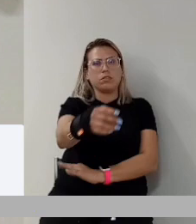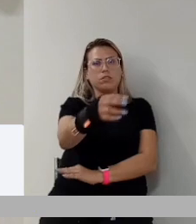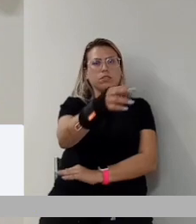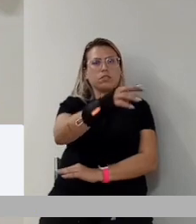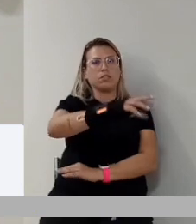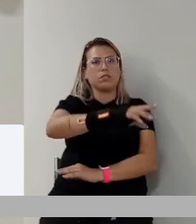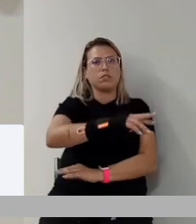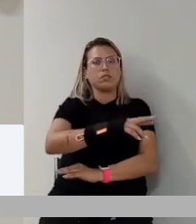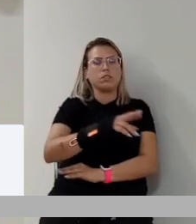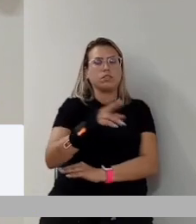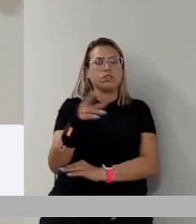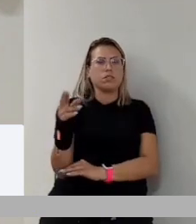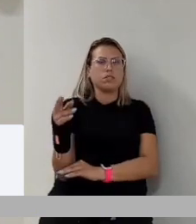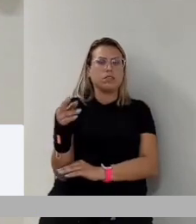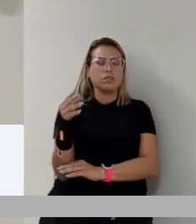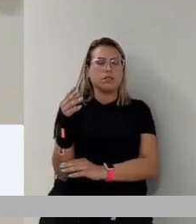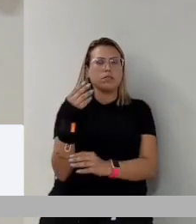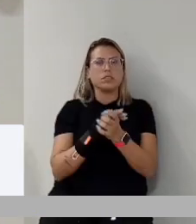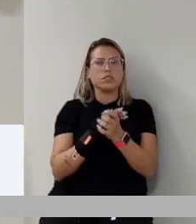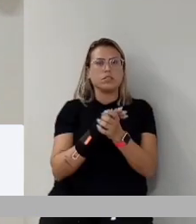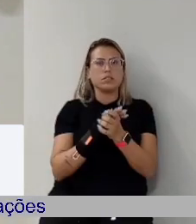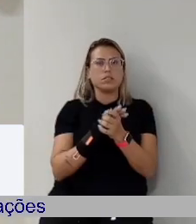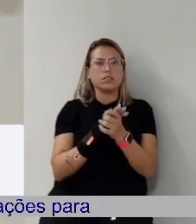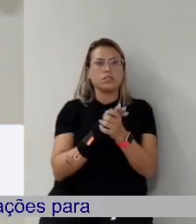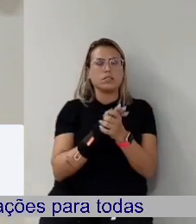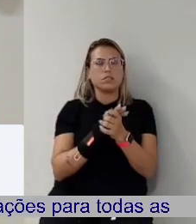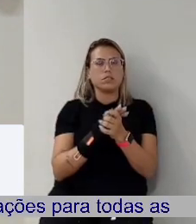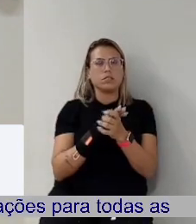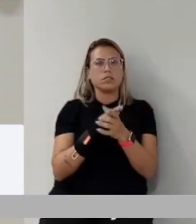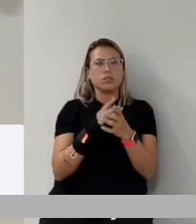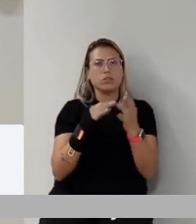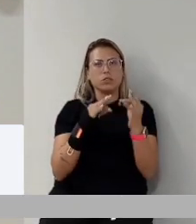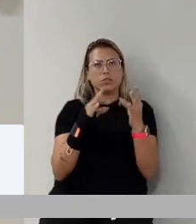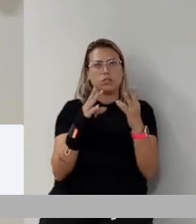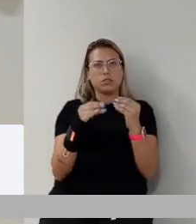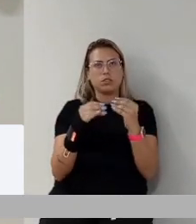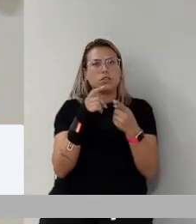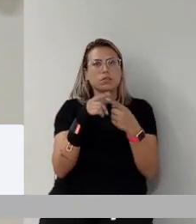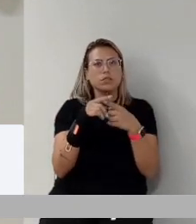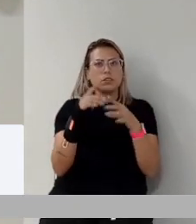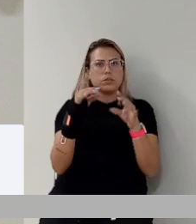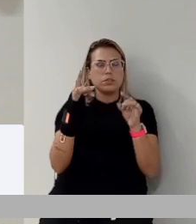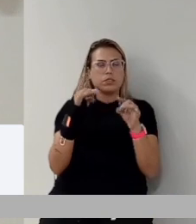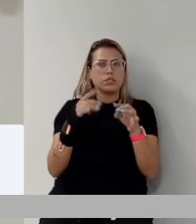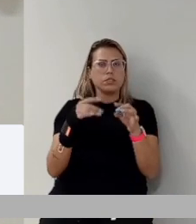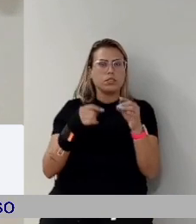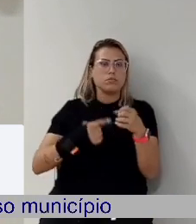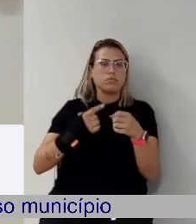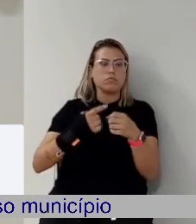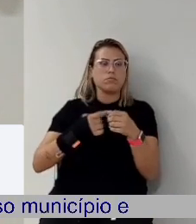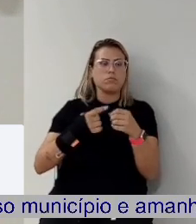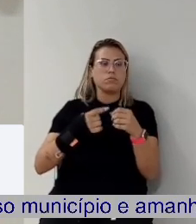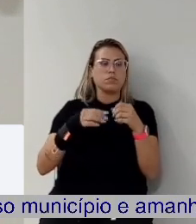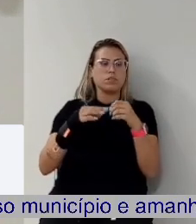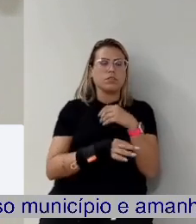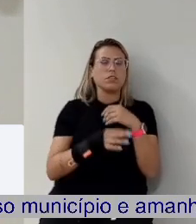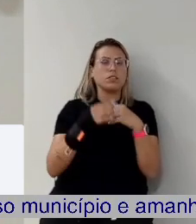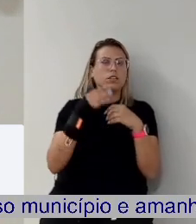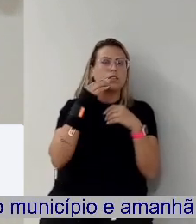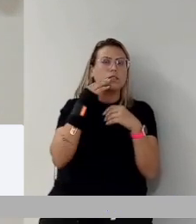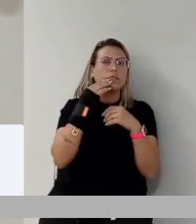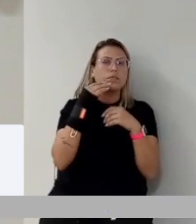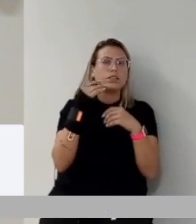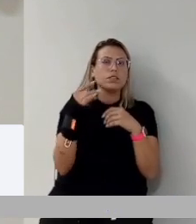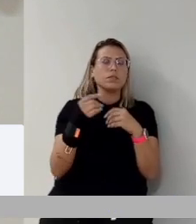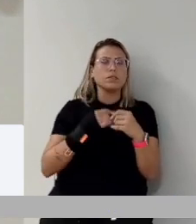Rosângela né as felicitações para todas as mulheres principalmente aqui do nosso município e amanhã a minha irmã